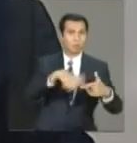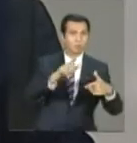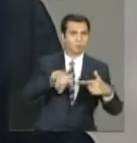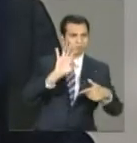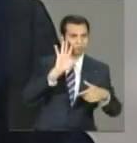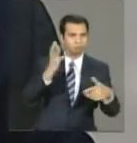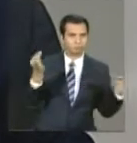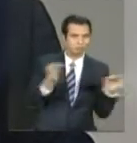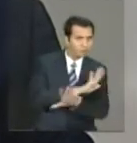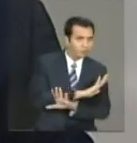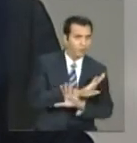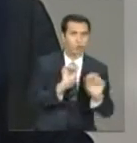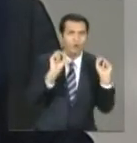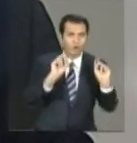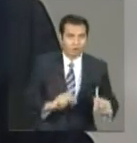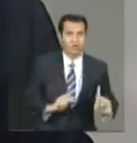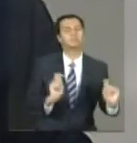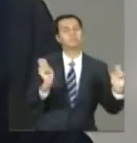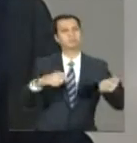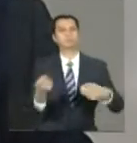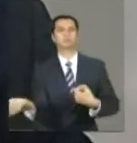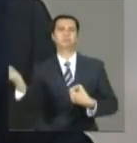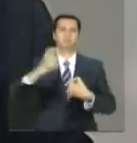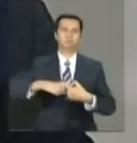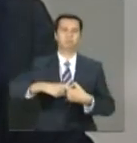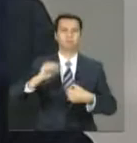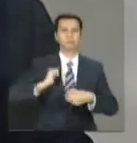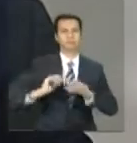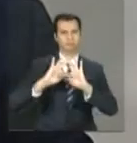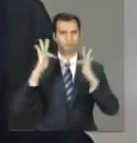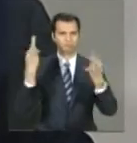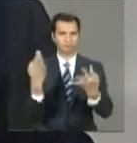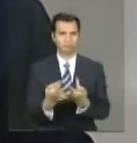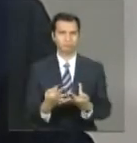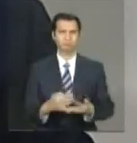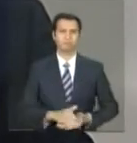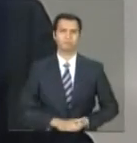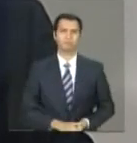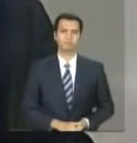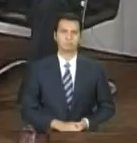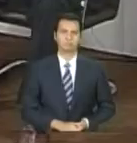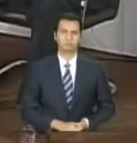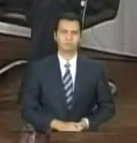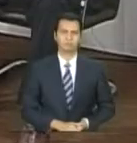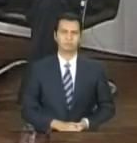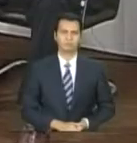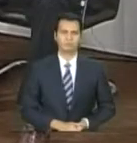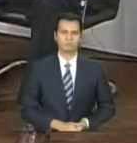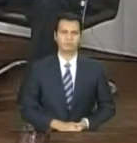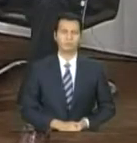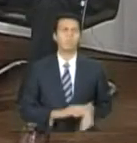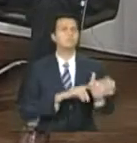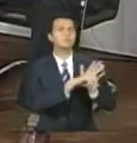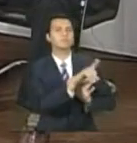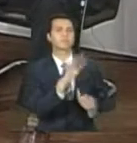ter o seu benefício, retomado por uma reversão de cancelamento. Bom,